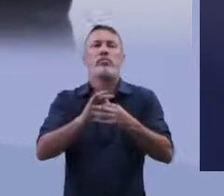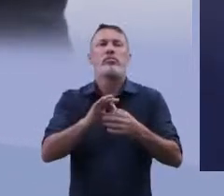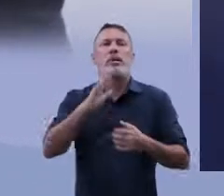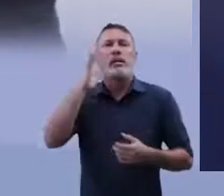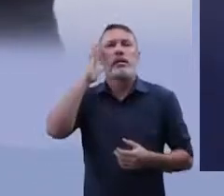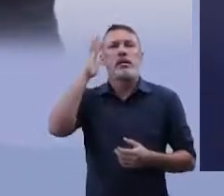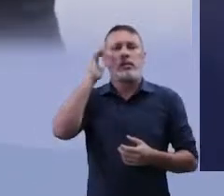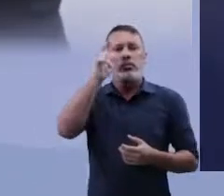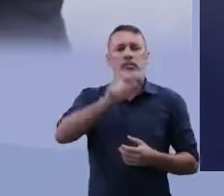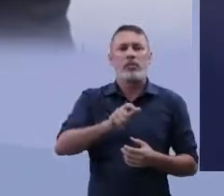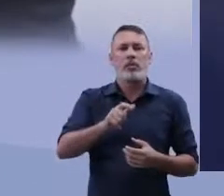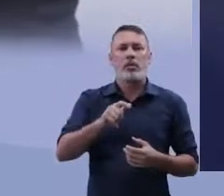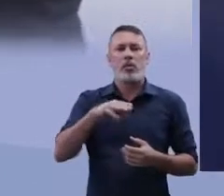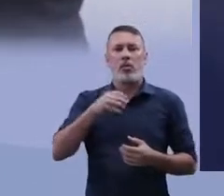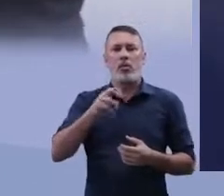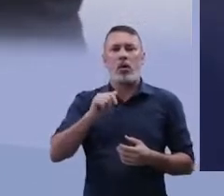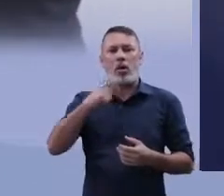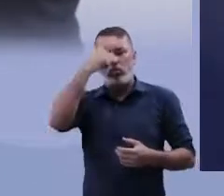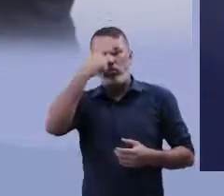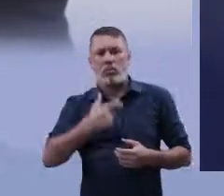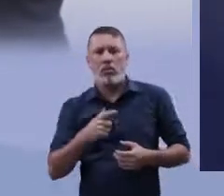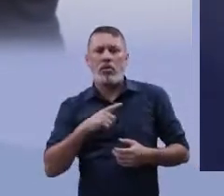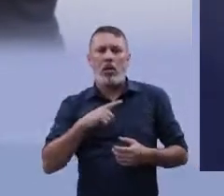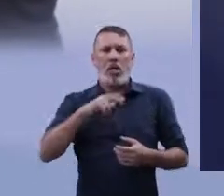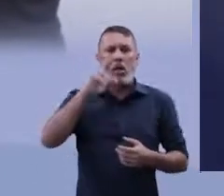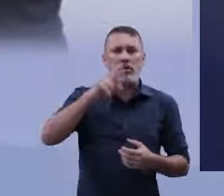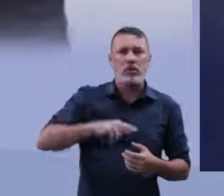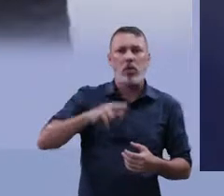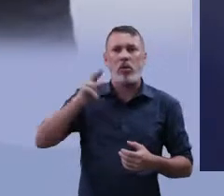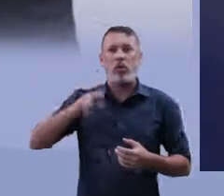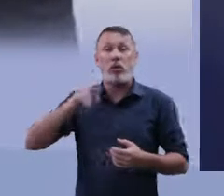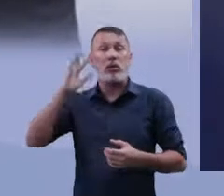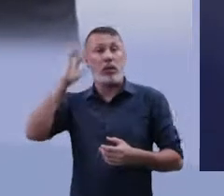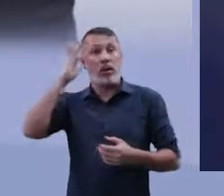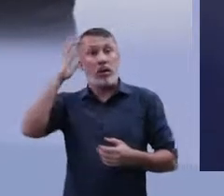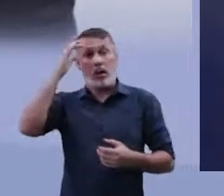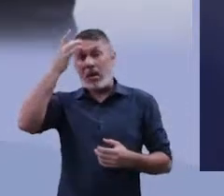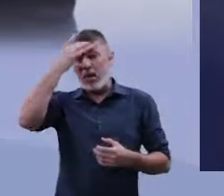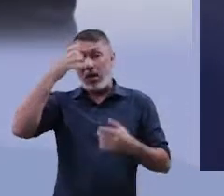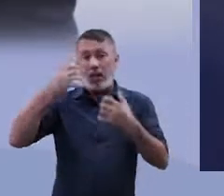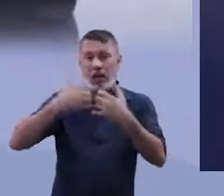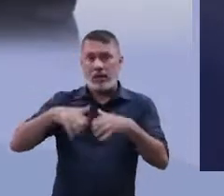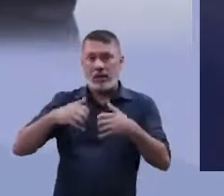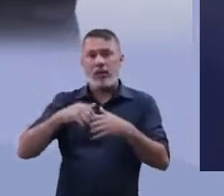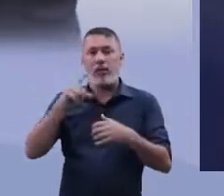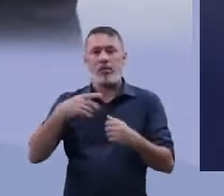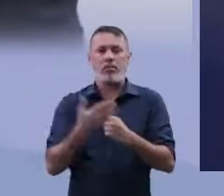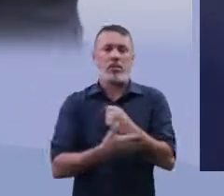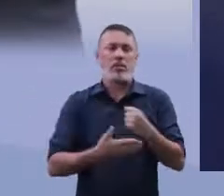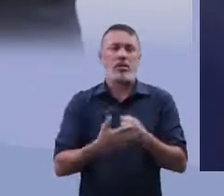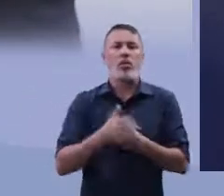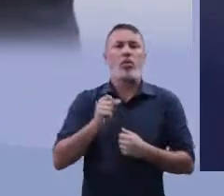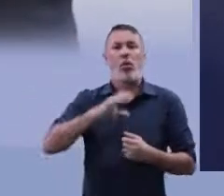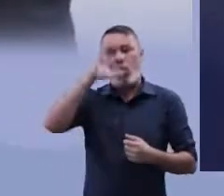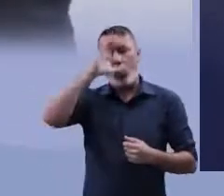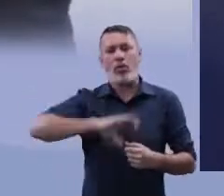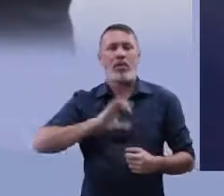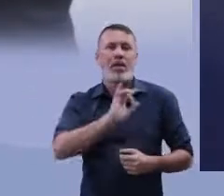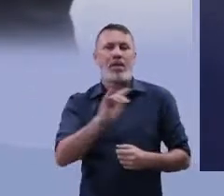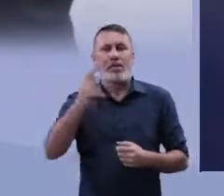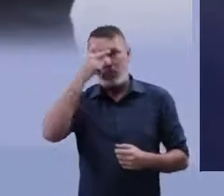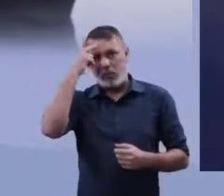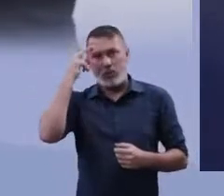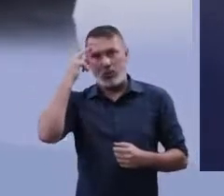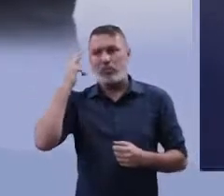comportamento moral, buscar razões e questões racionais para poder basear o comportamento moral dos